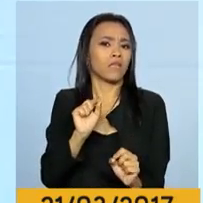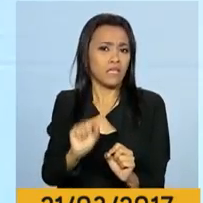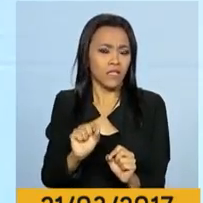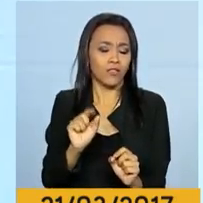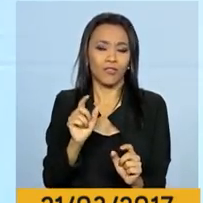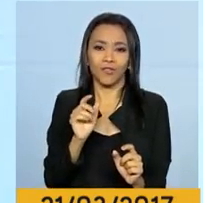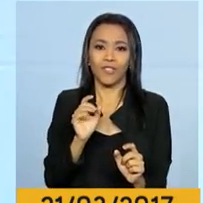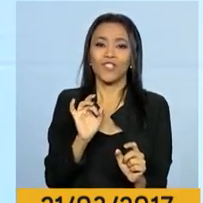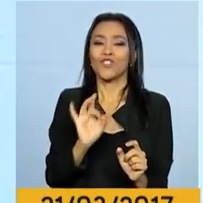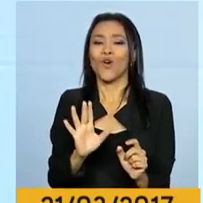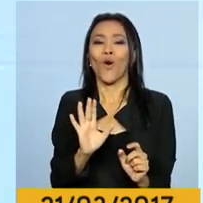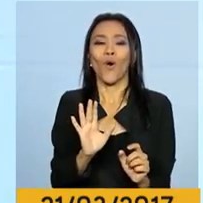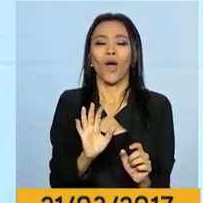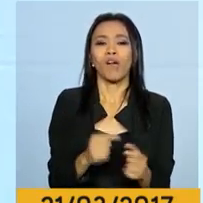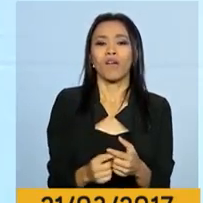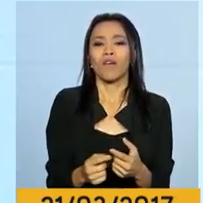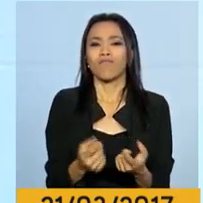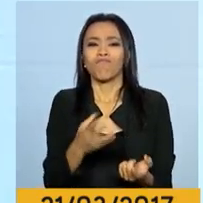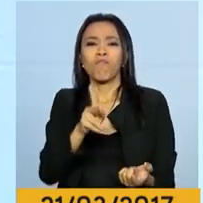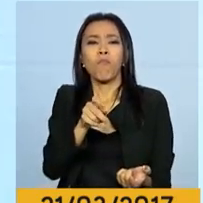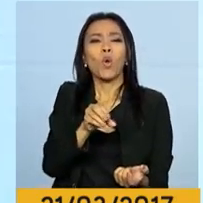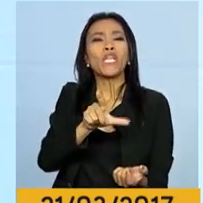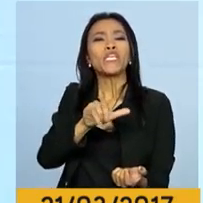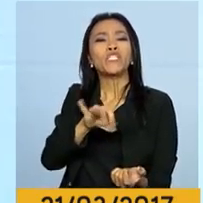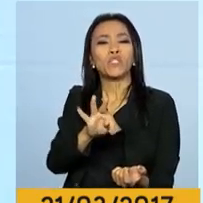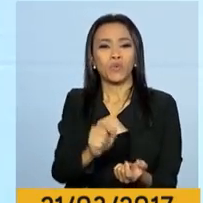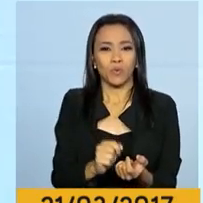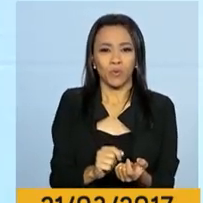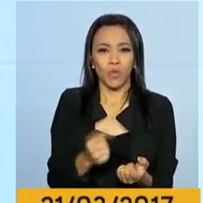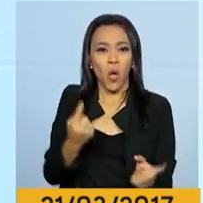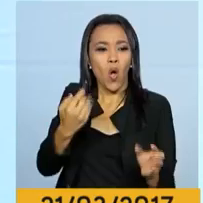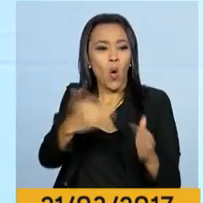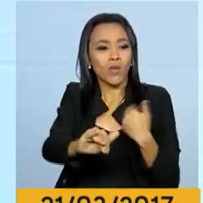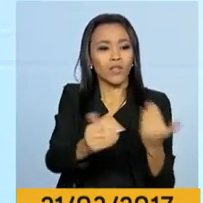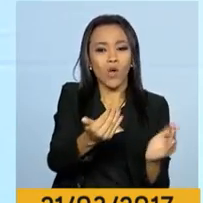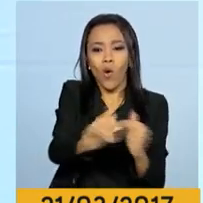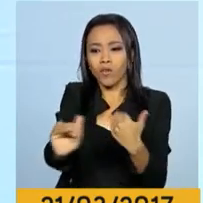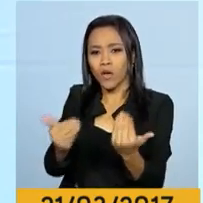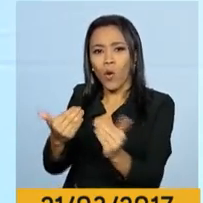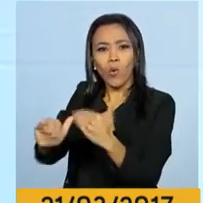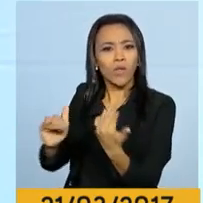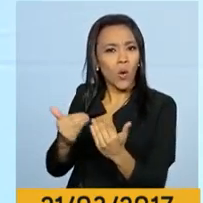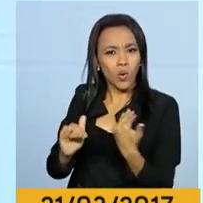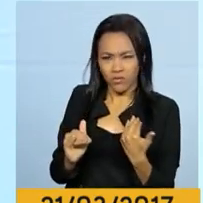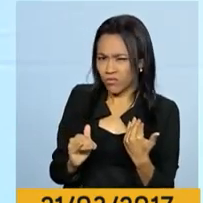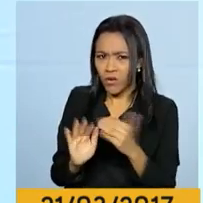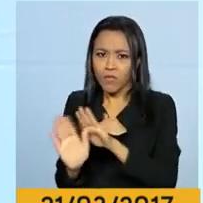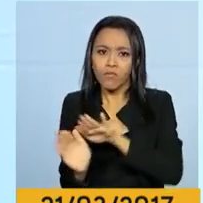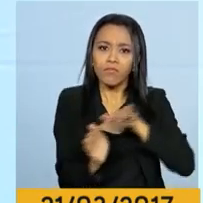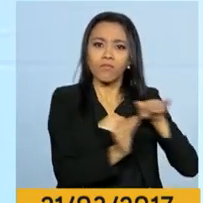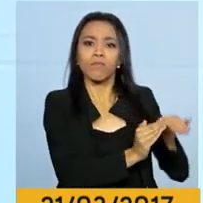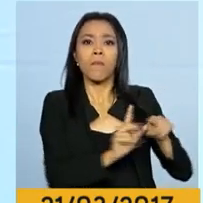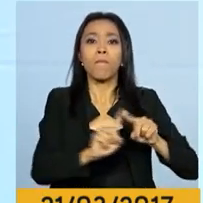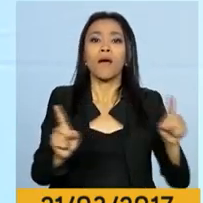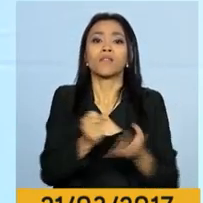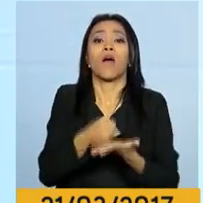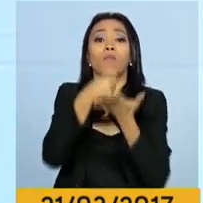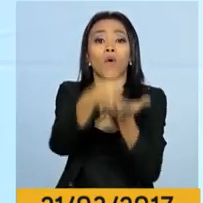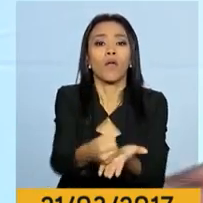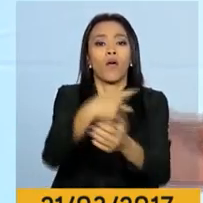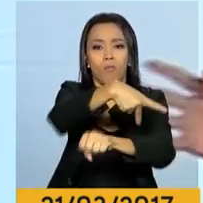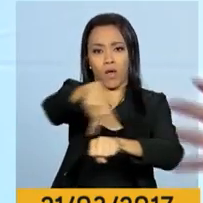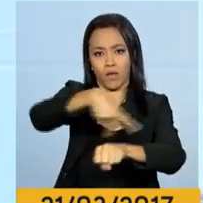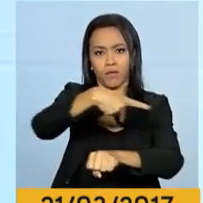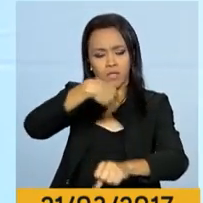num gesto apenas político de situação ou oposição, mas num gesto de apoio ao país, para que o país se